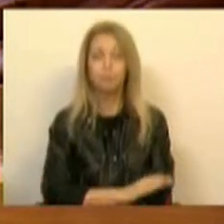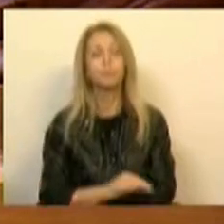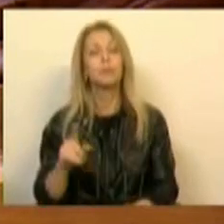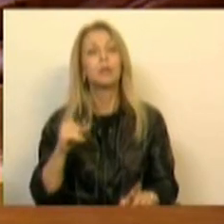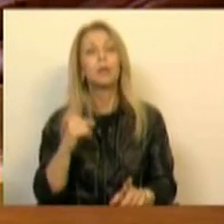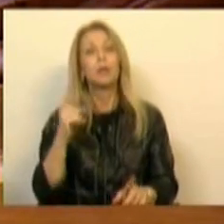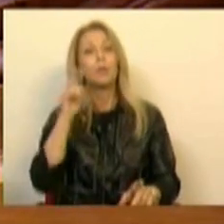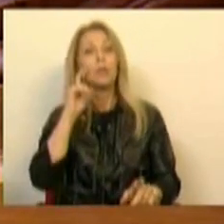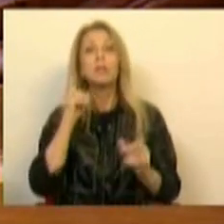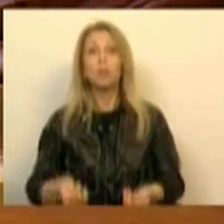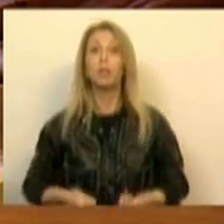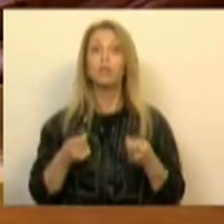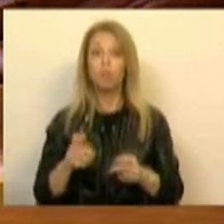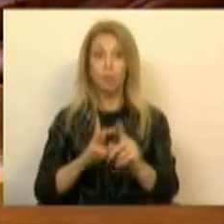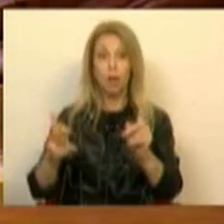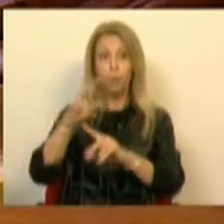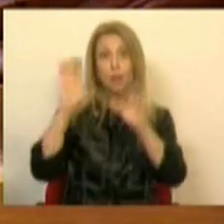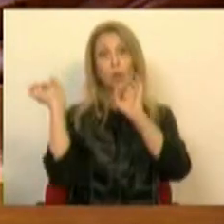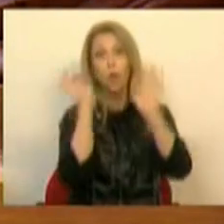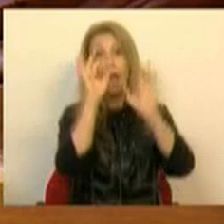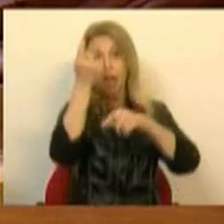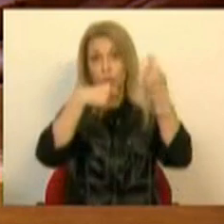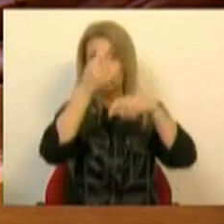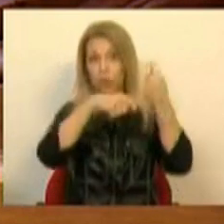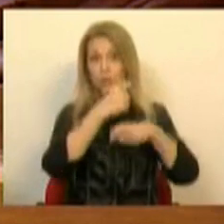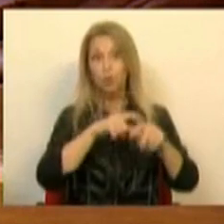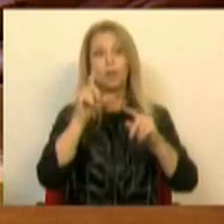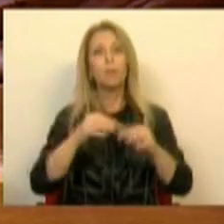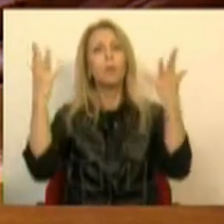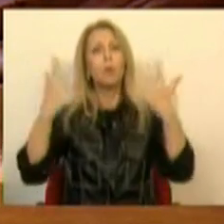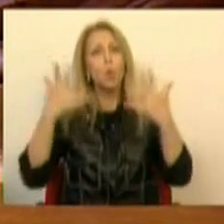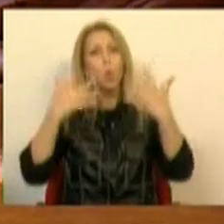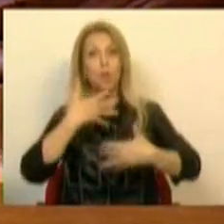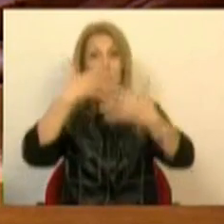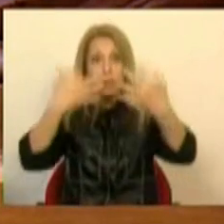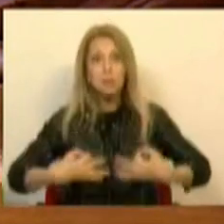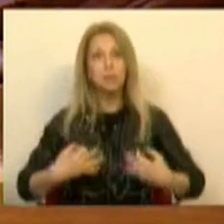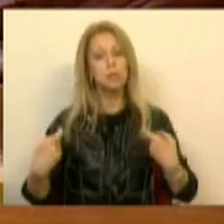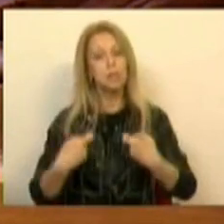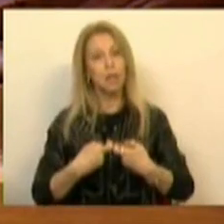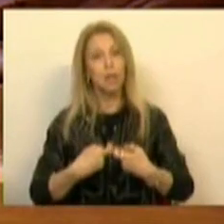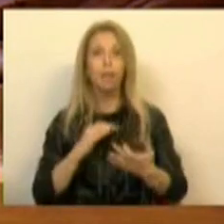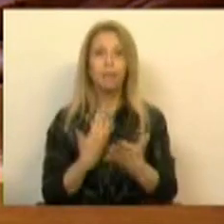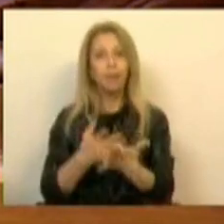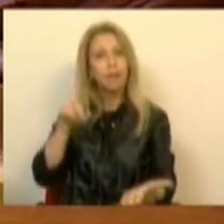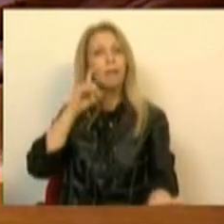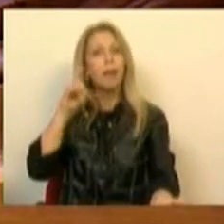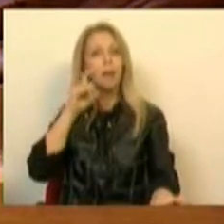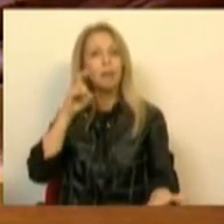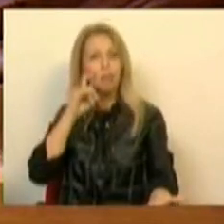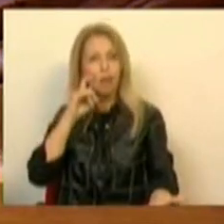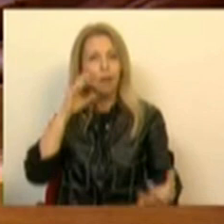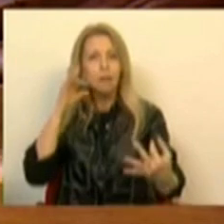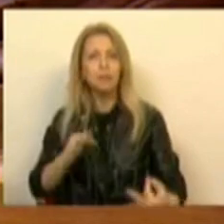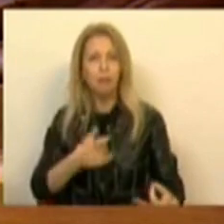dos investimentos, de aumento das exportações e de contas certas como garantia da estabilidade do futuro de